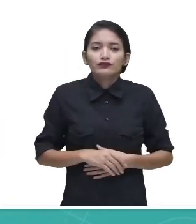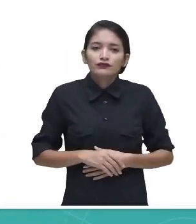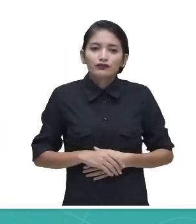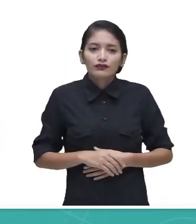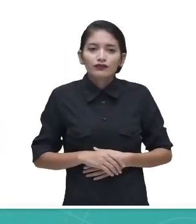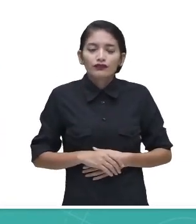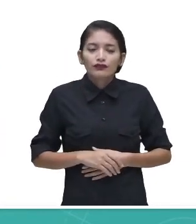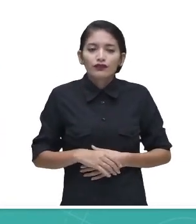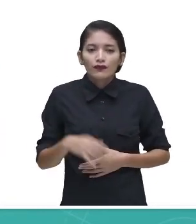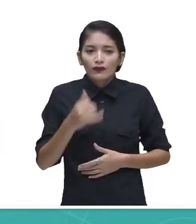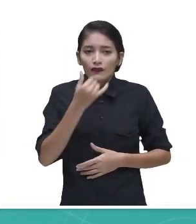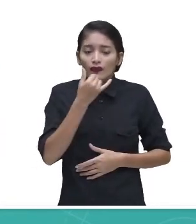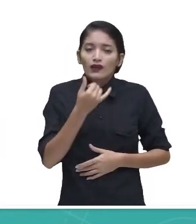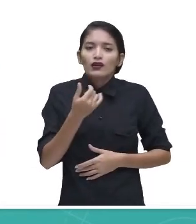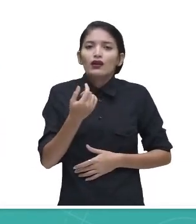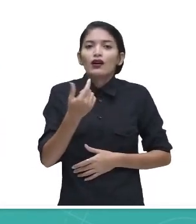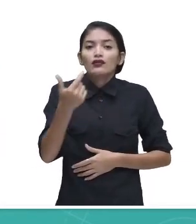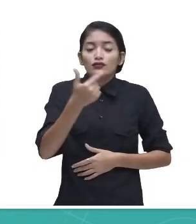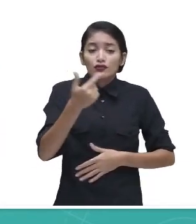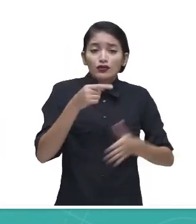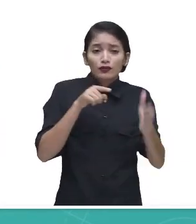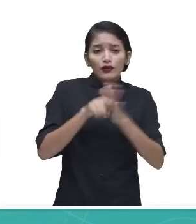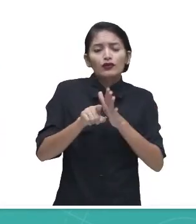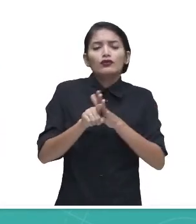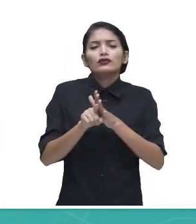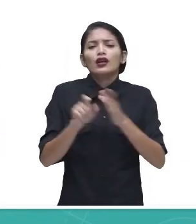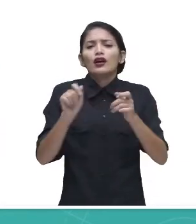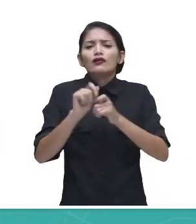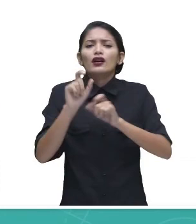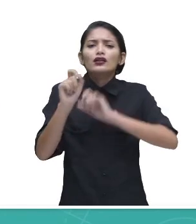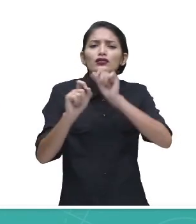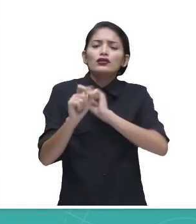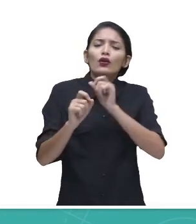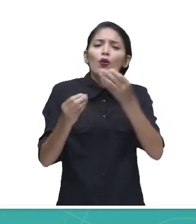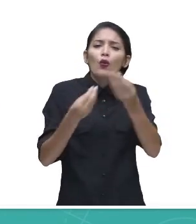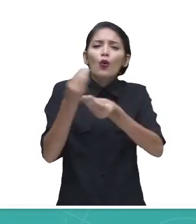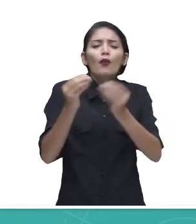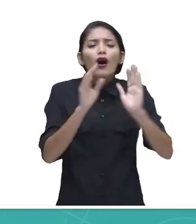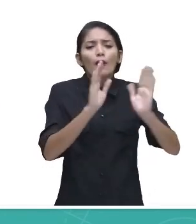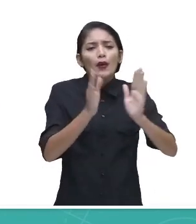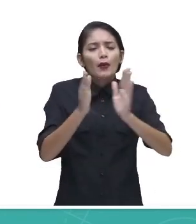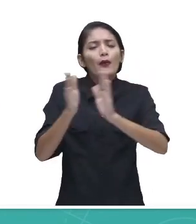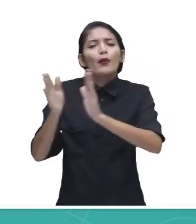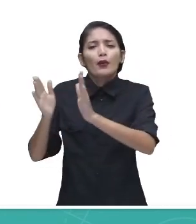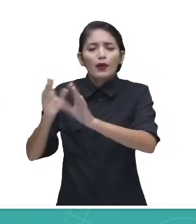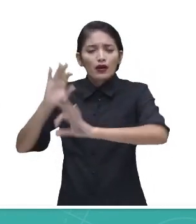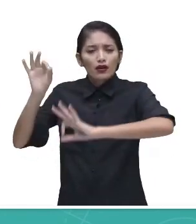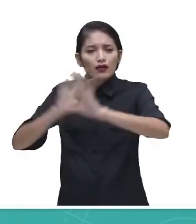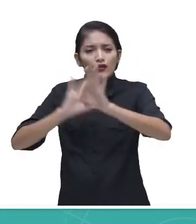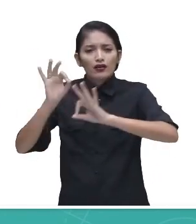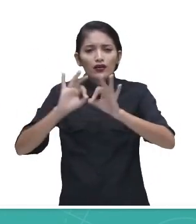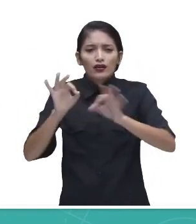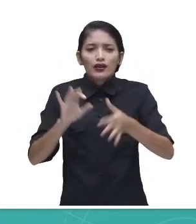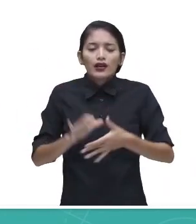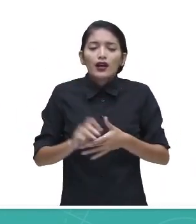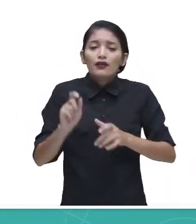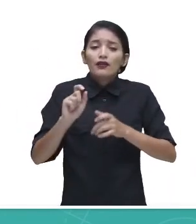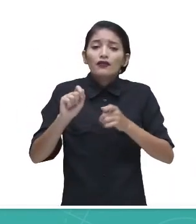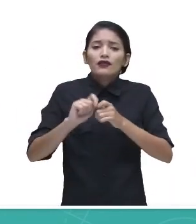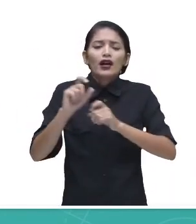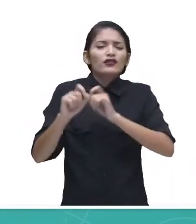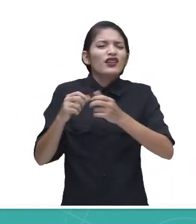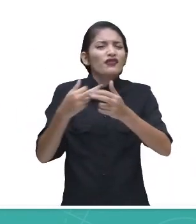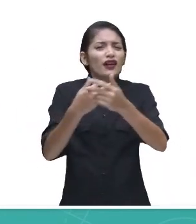Faça um esquema para explicar os níveis de organização do corpo humano. E aí você pode fazer de